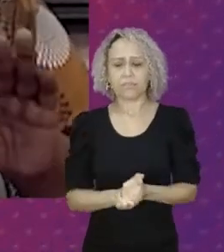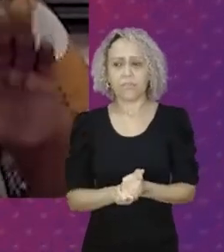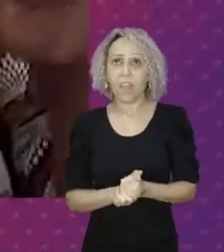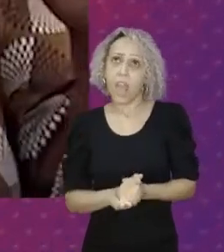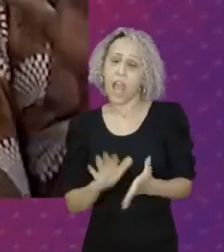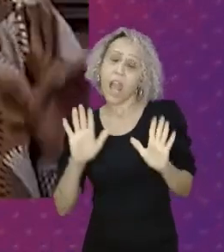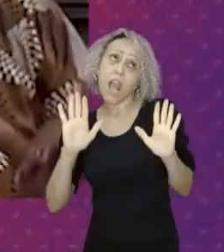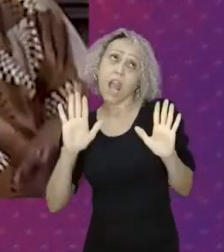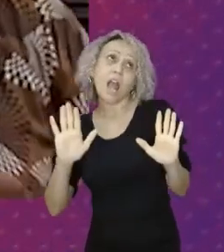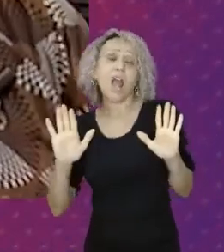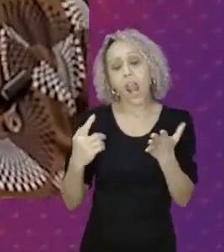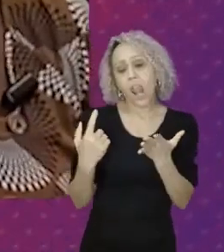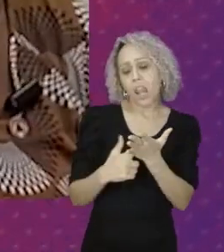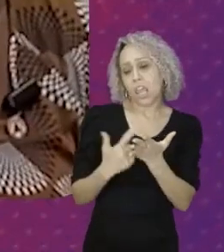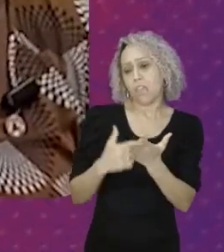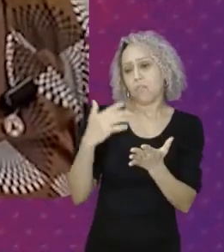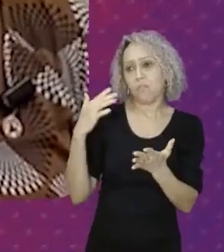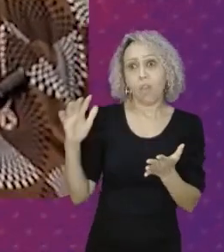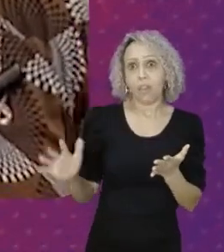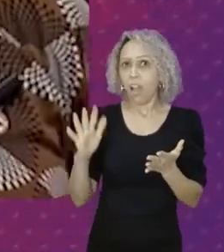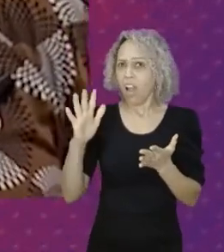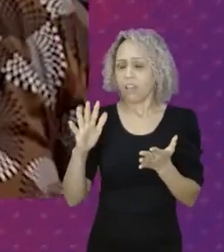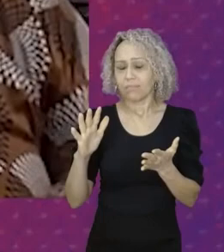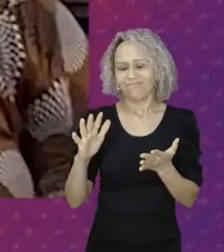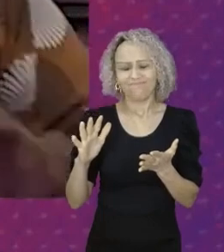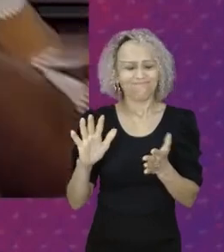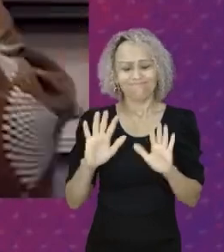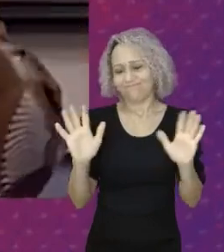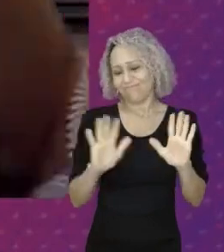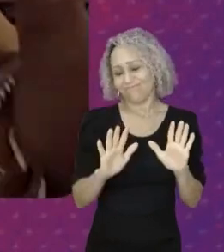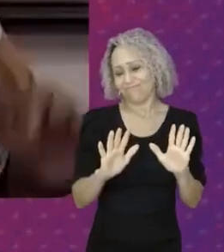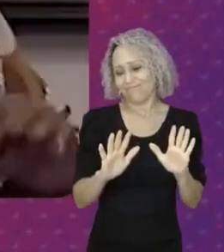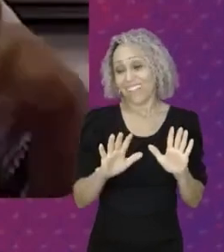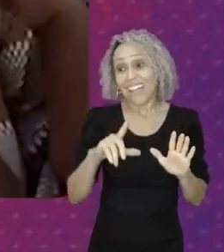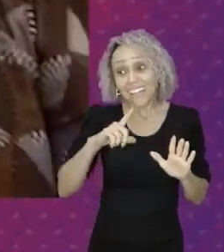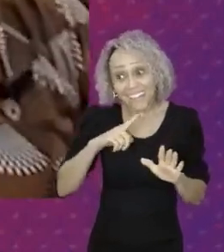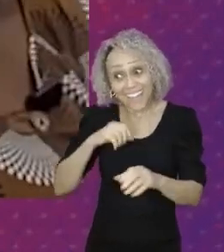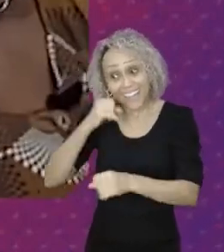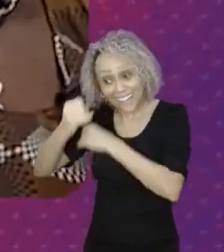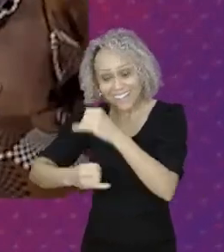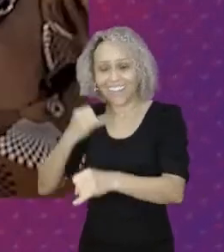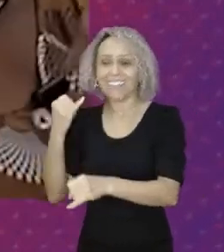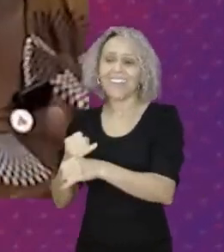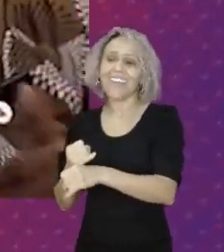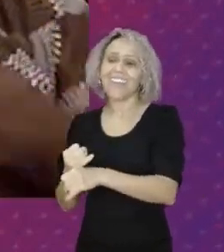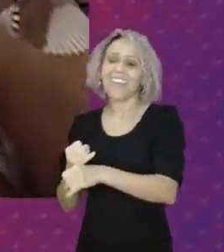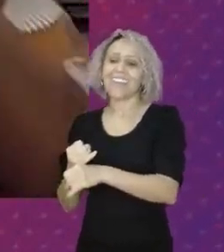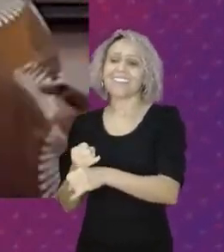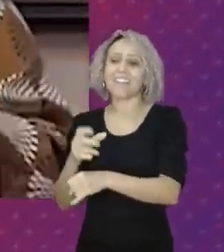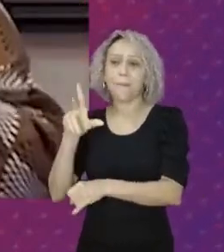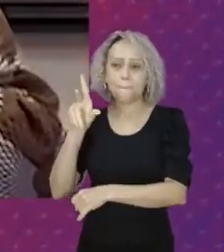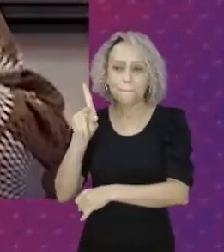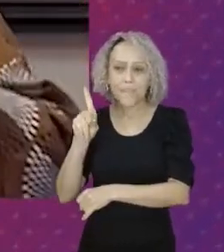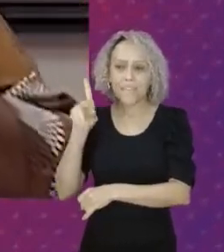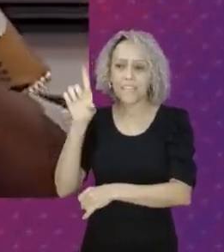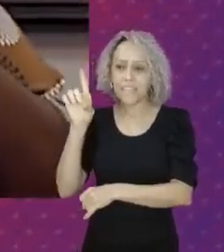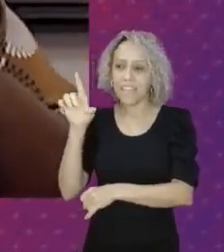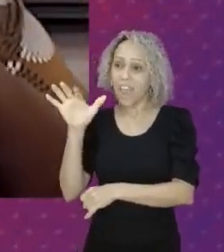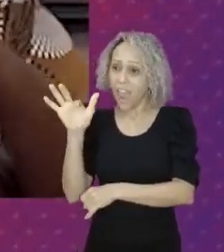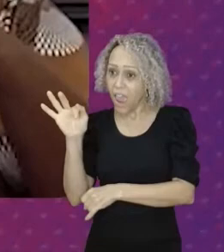caro. Mas a gente tem também as versões em PDF. A gente tem, dá para a gente ler, fazer grupo de estudo,